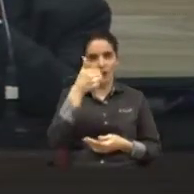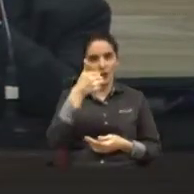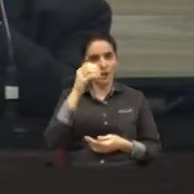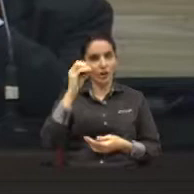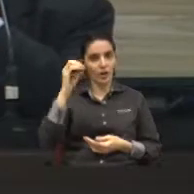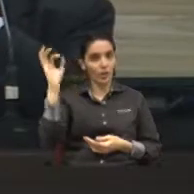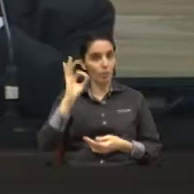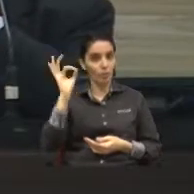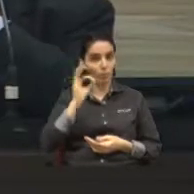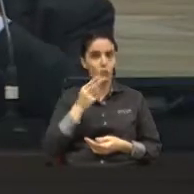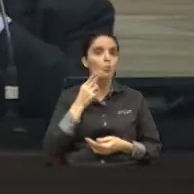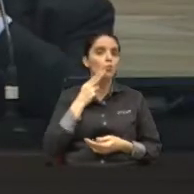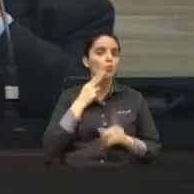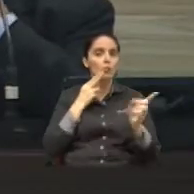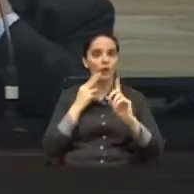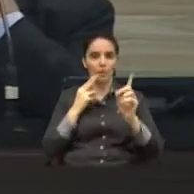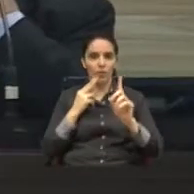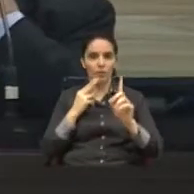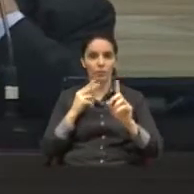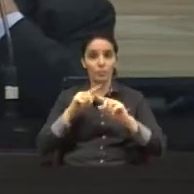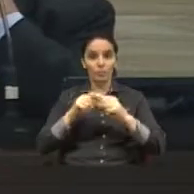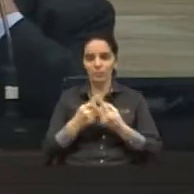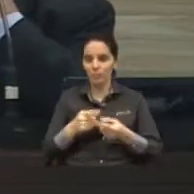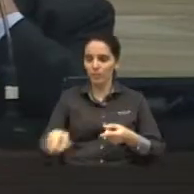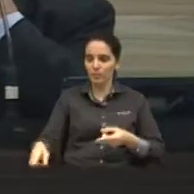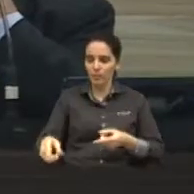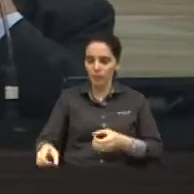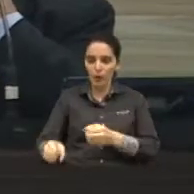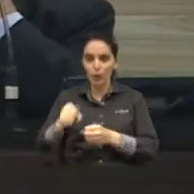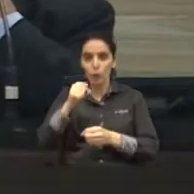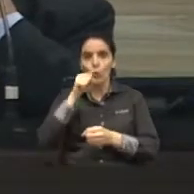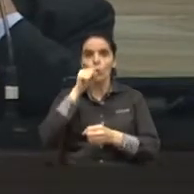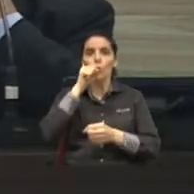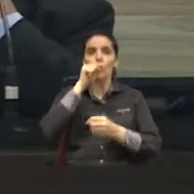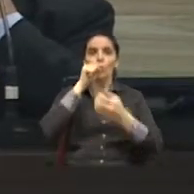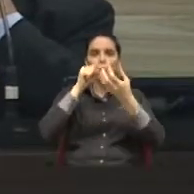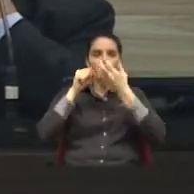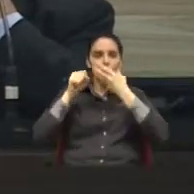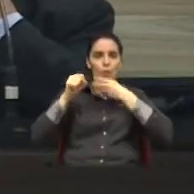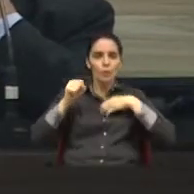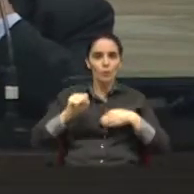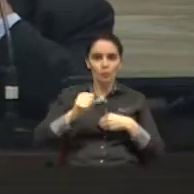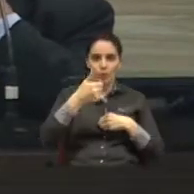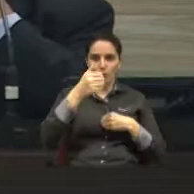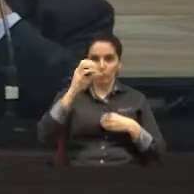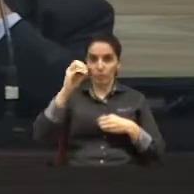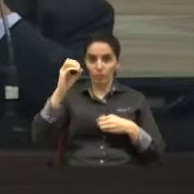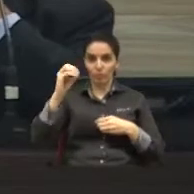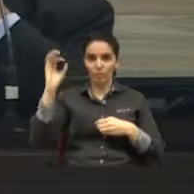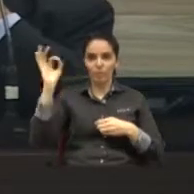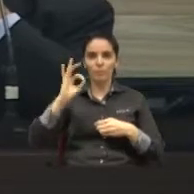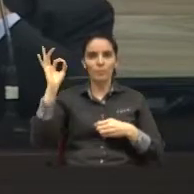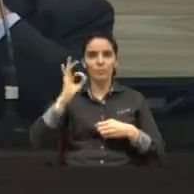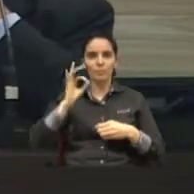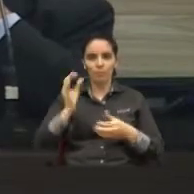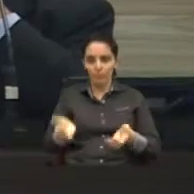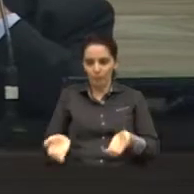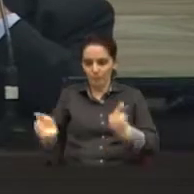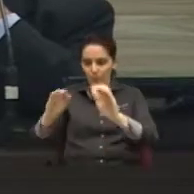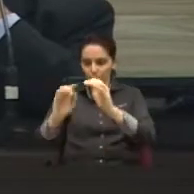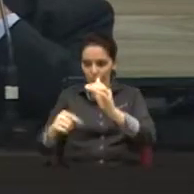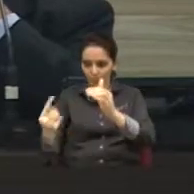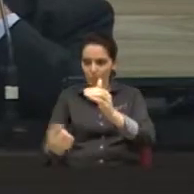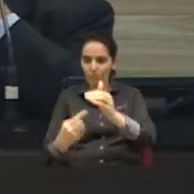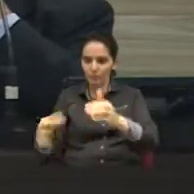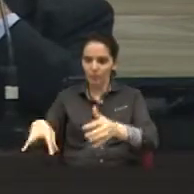aquilo. No caso do narguilé, né, justamente pelo aparelho, a fumaça ela circula dentro ali da água, e você